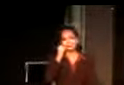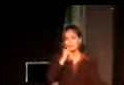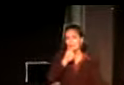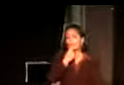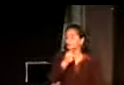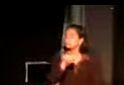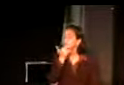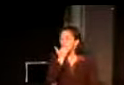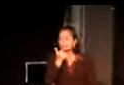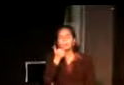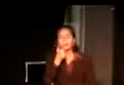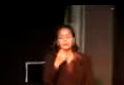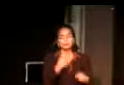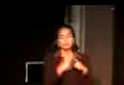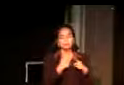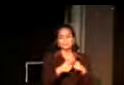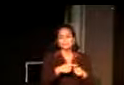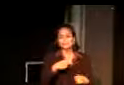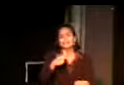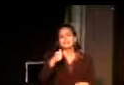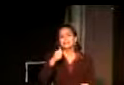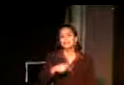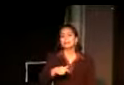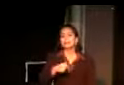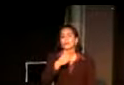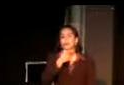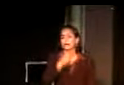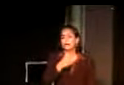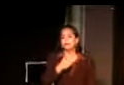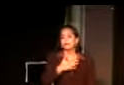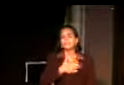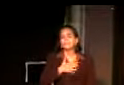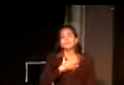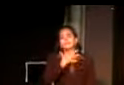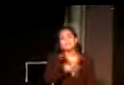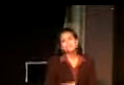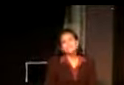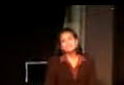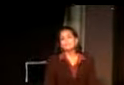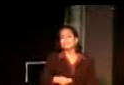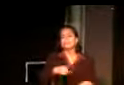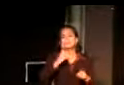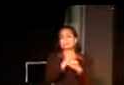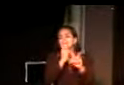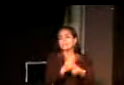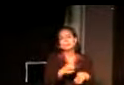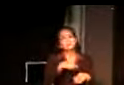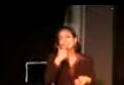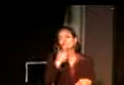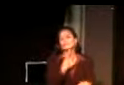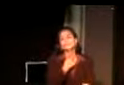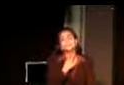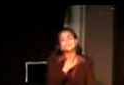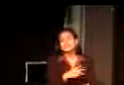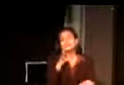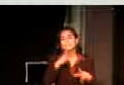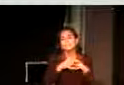curar o filho Senhor tem misericórdia do meu filho levei lá para o seu segundo ninguém conseguiu se